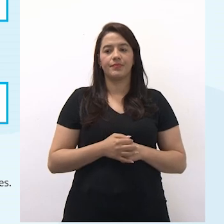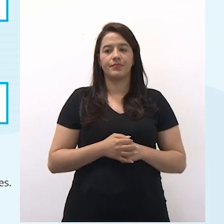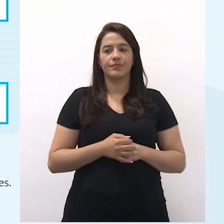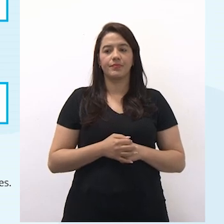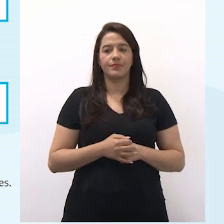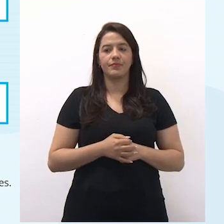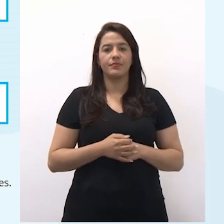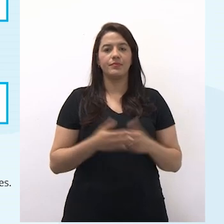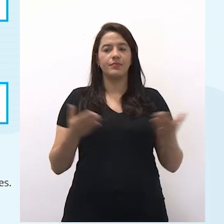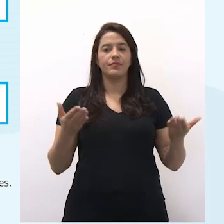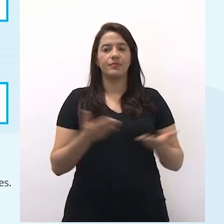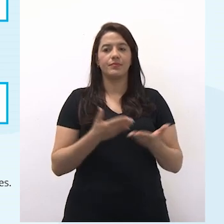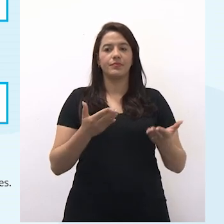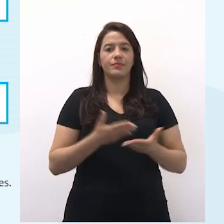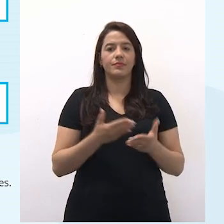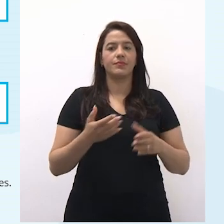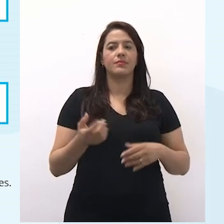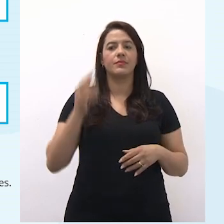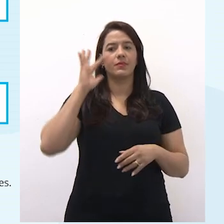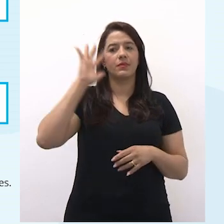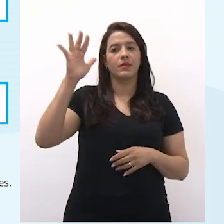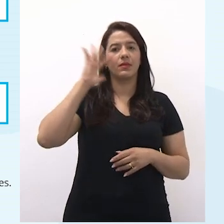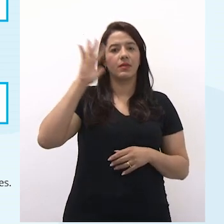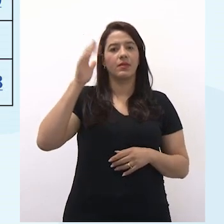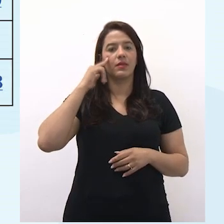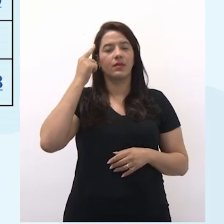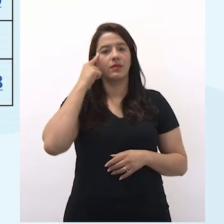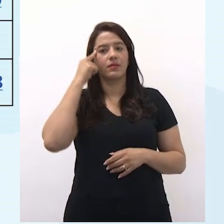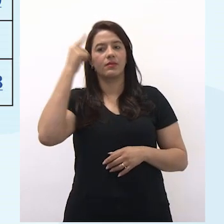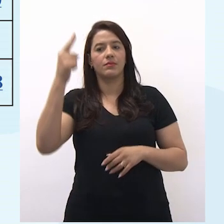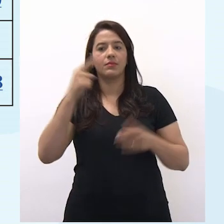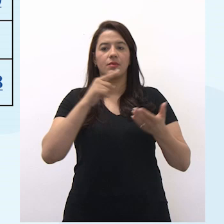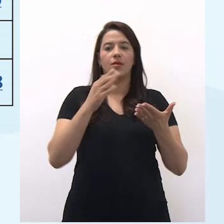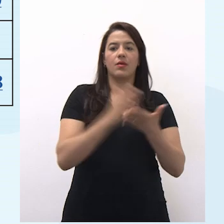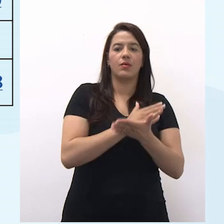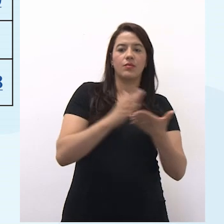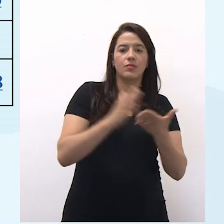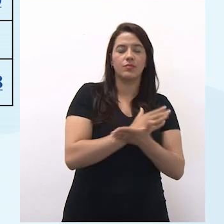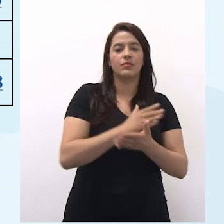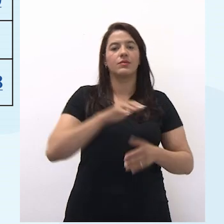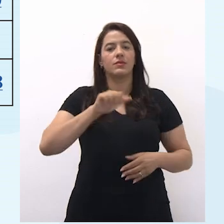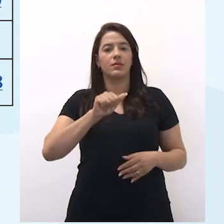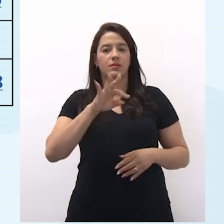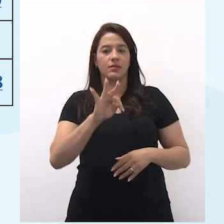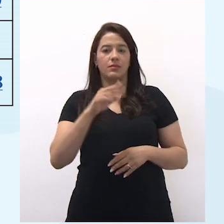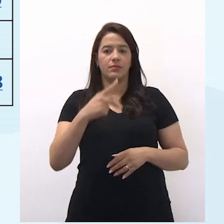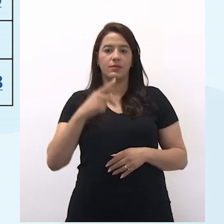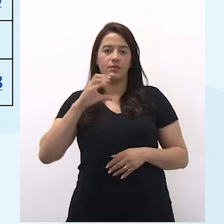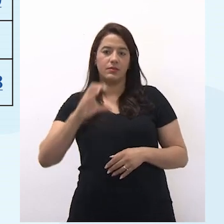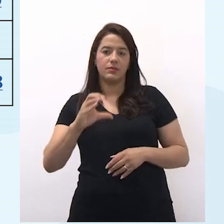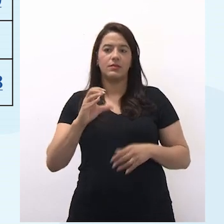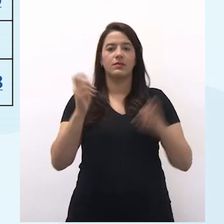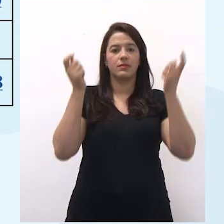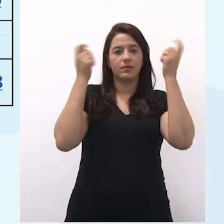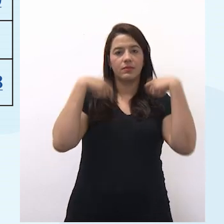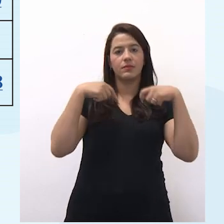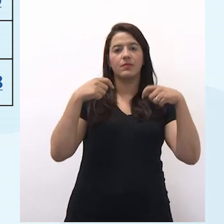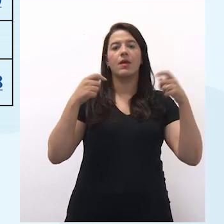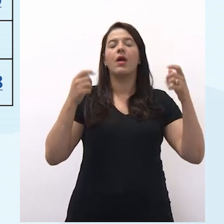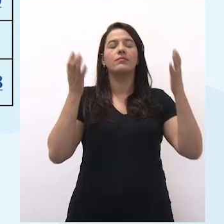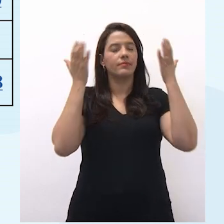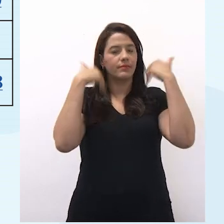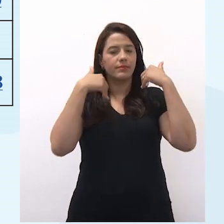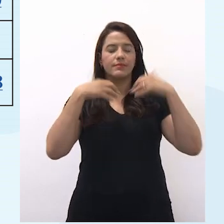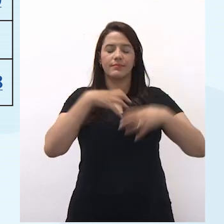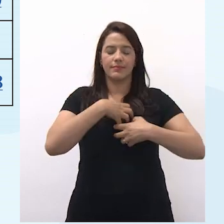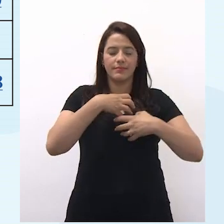E agora, para recordarmos aí algumas formações sobre competências socioemocionais e o projeto